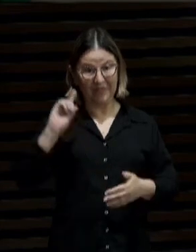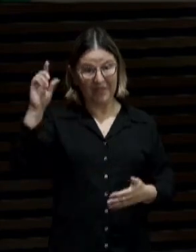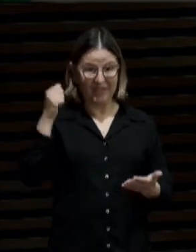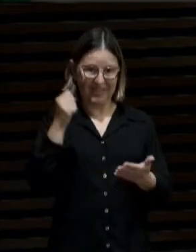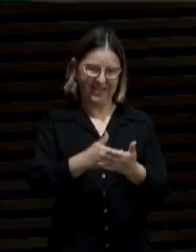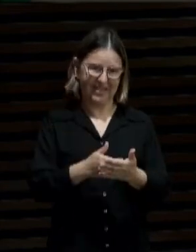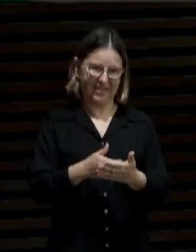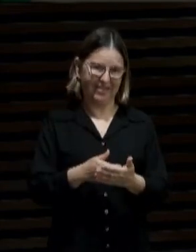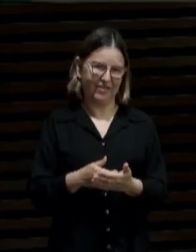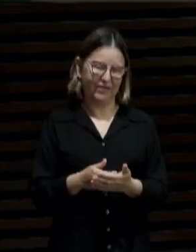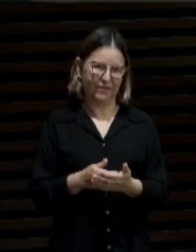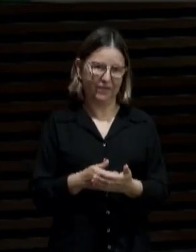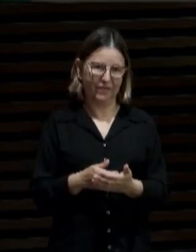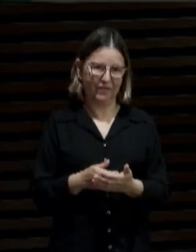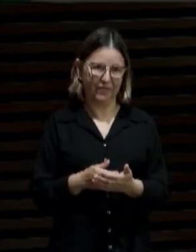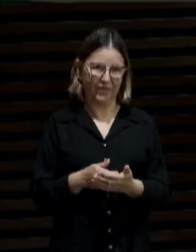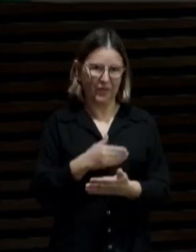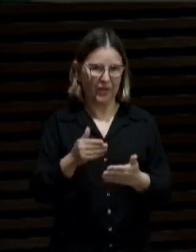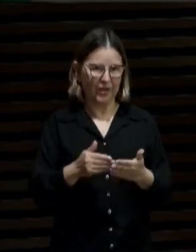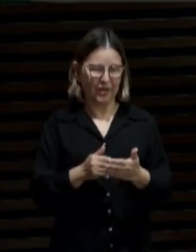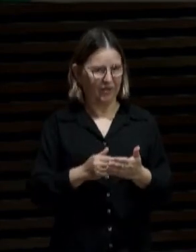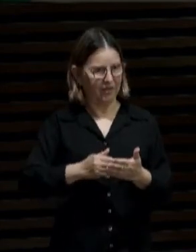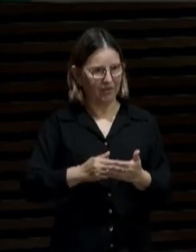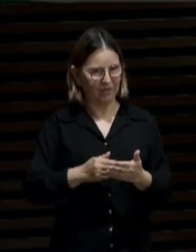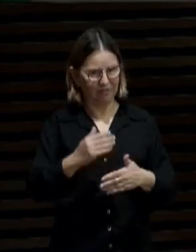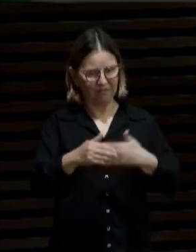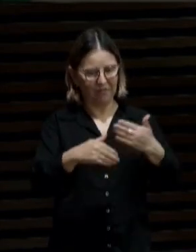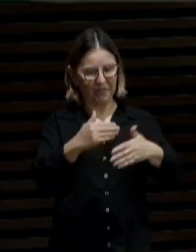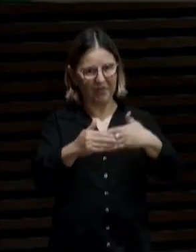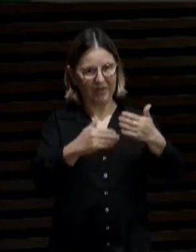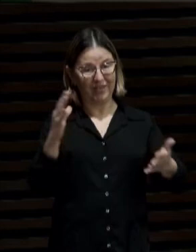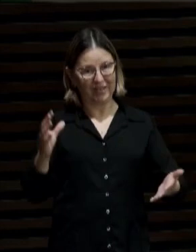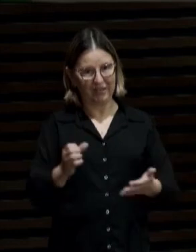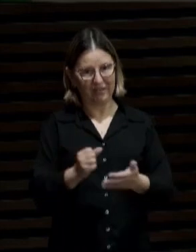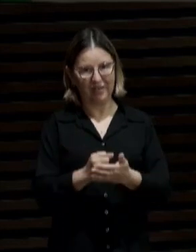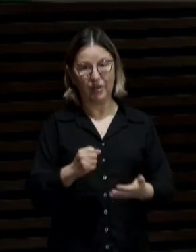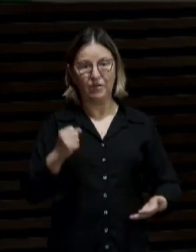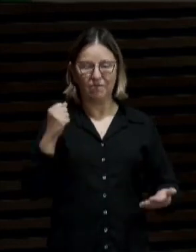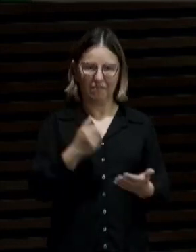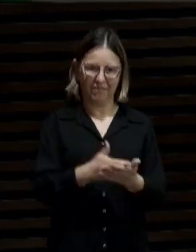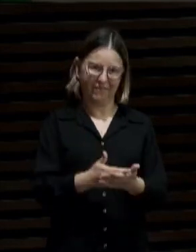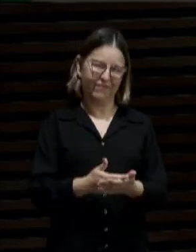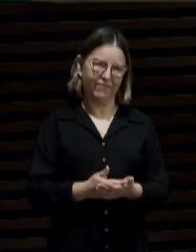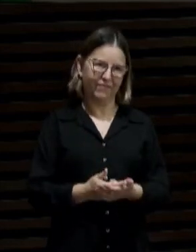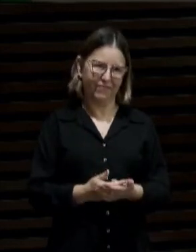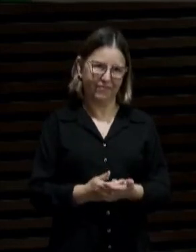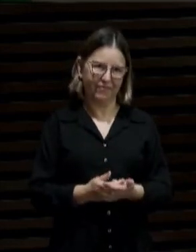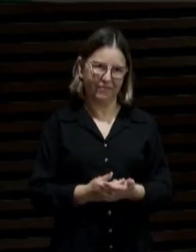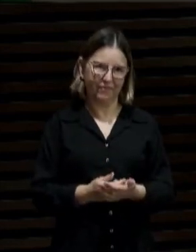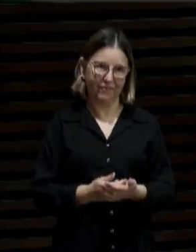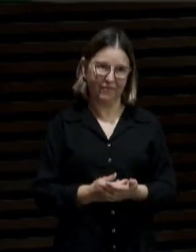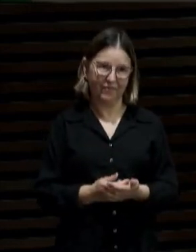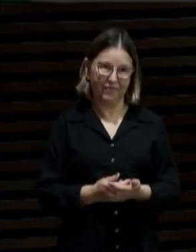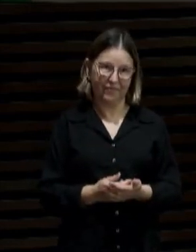que todas as cláusulas, que todas as etapas da nossa salvação vão ser executadas, vão ser cumpridas. Uma vez que Deus